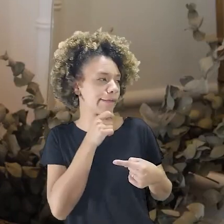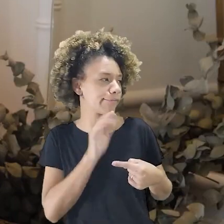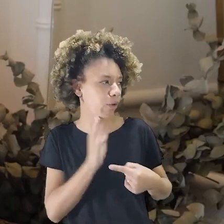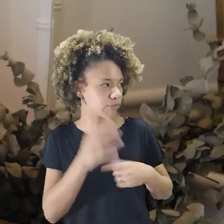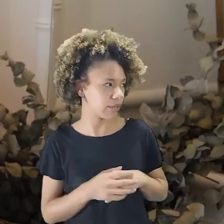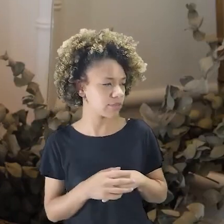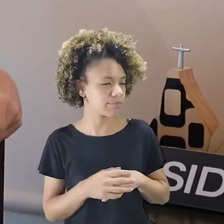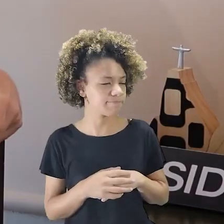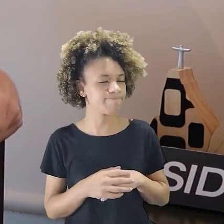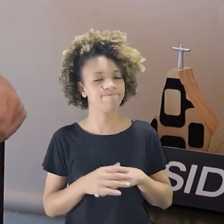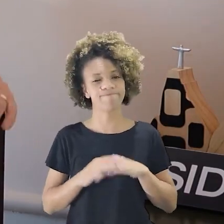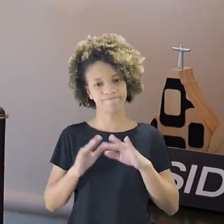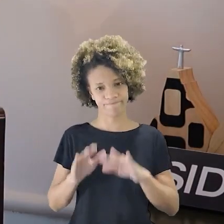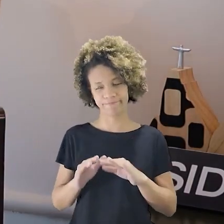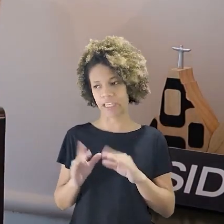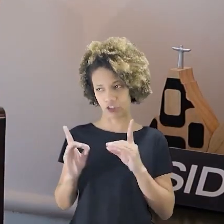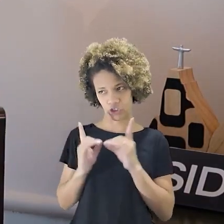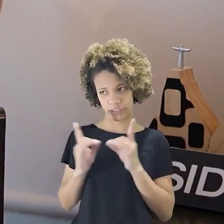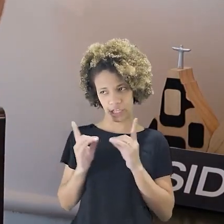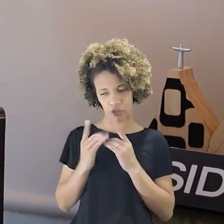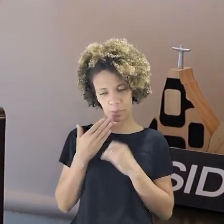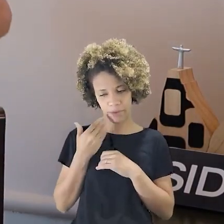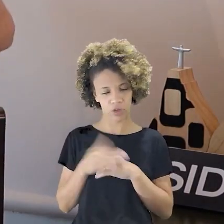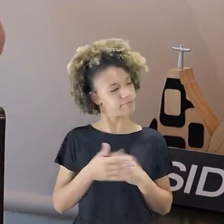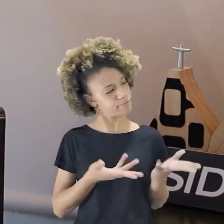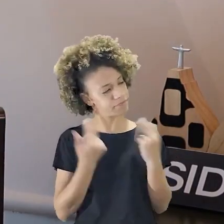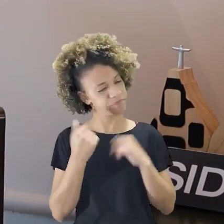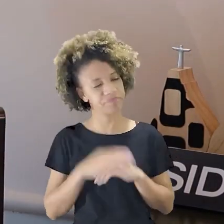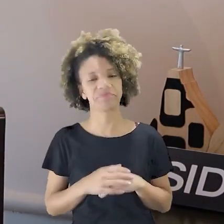ainda? Então vamos ser mais didático possível aqui. Vambora.